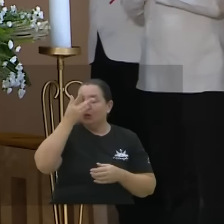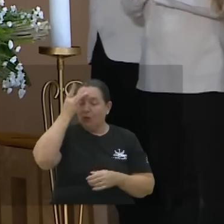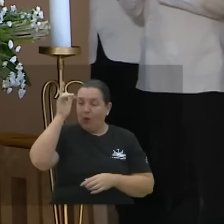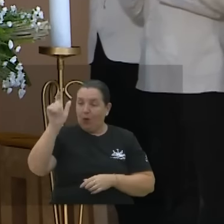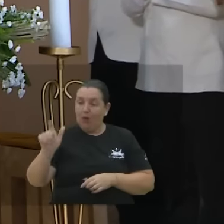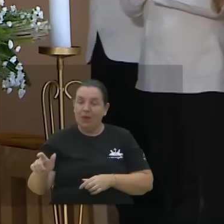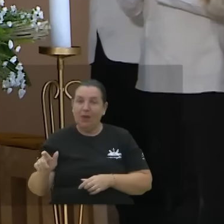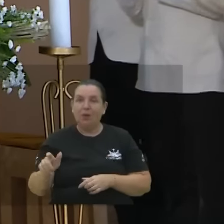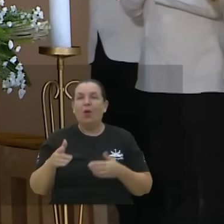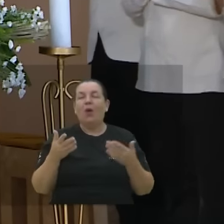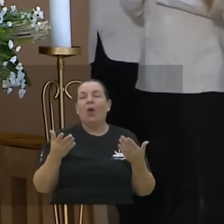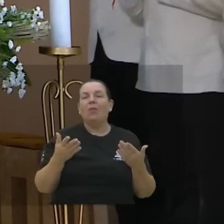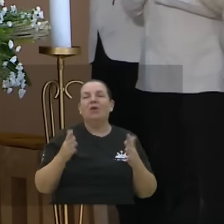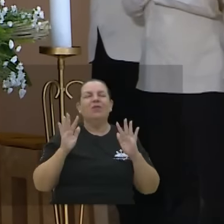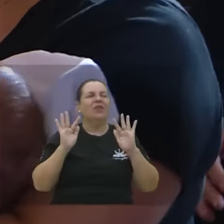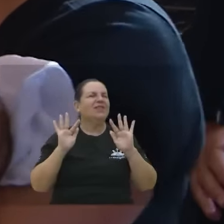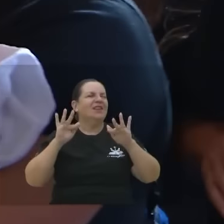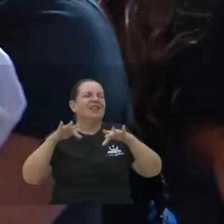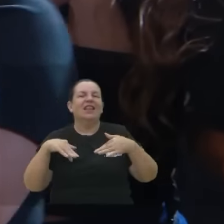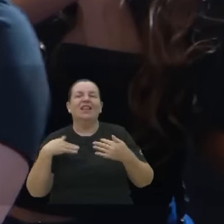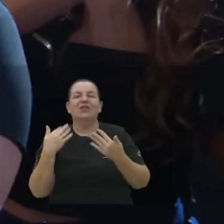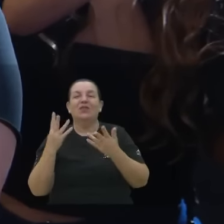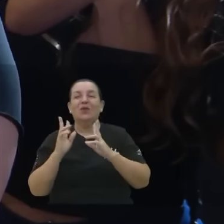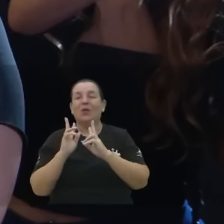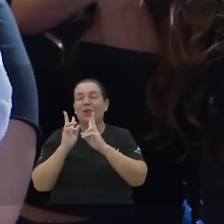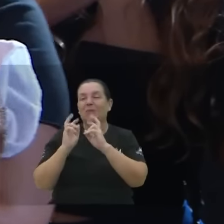neste homem, o homem enfim se